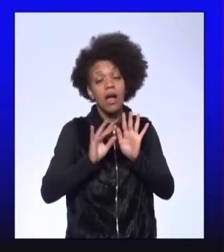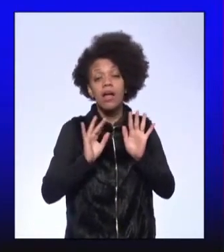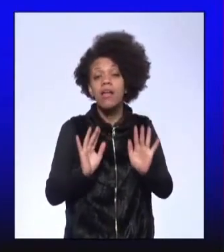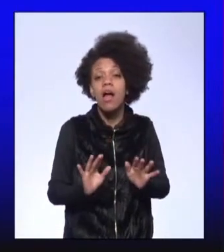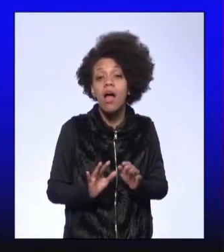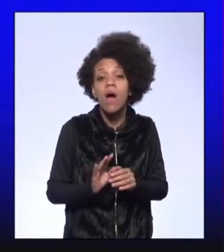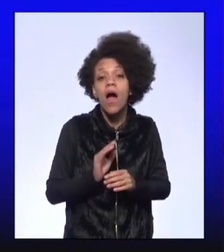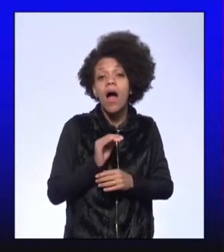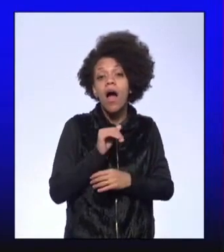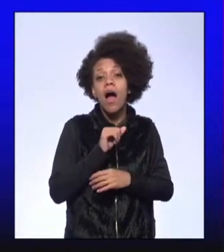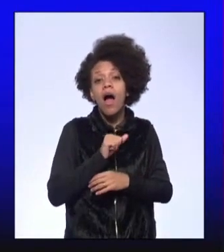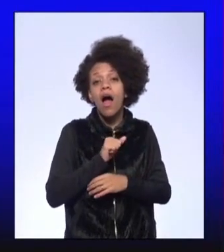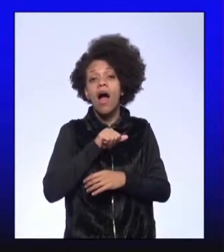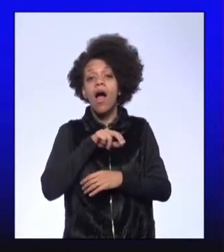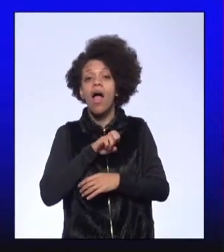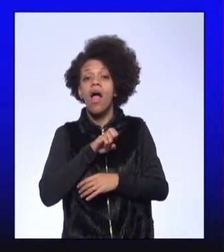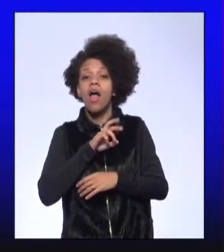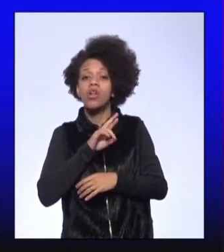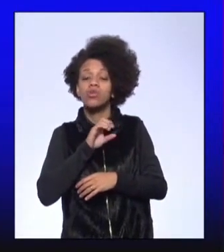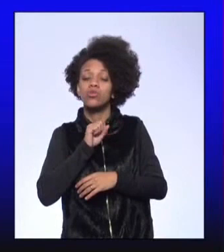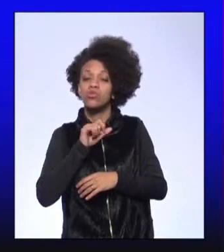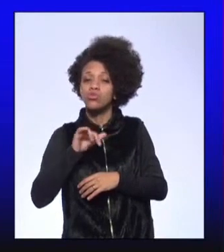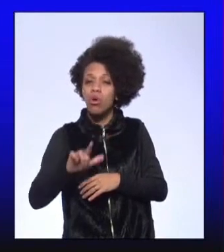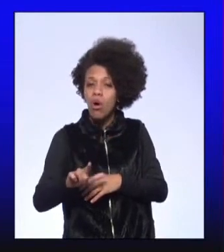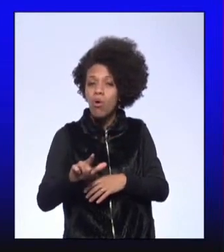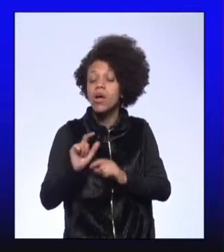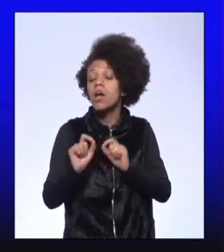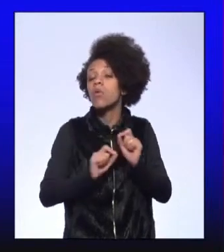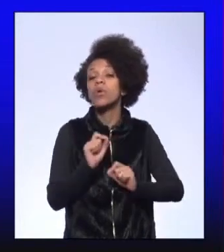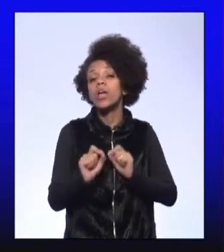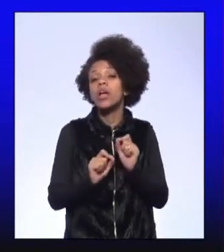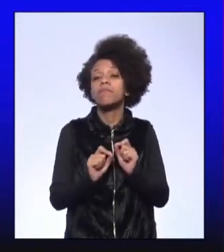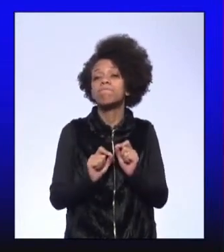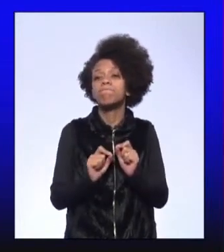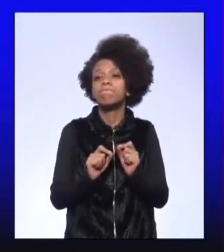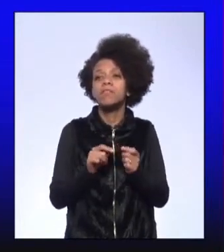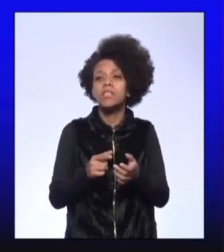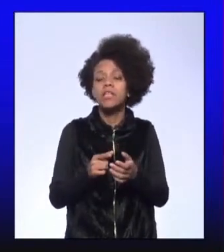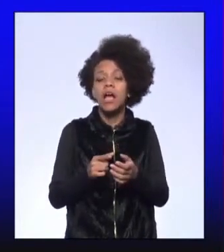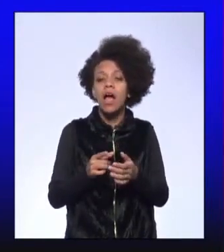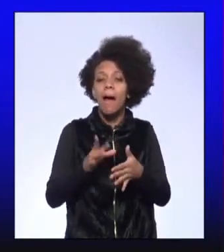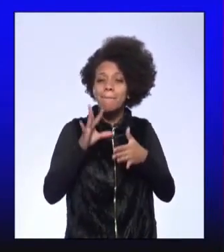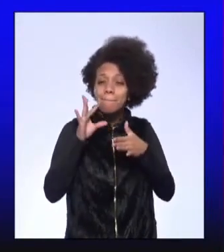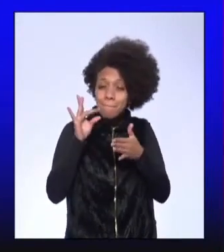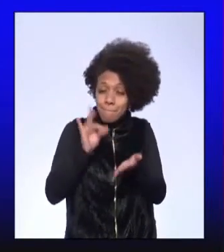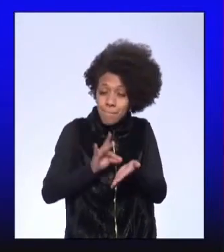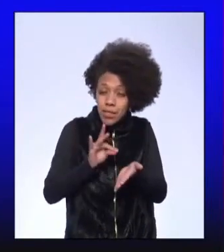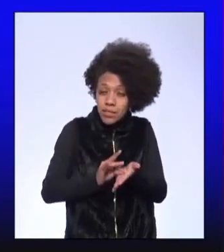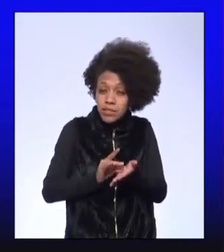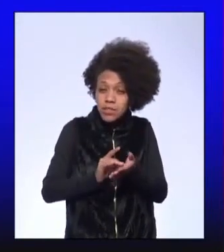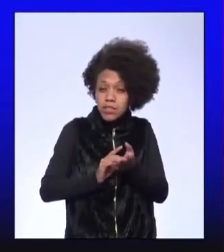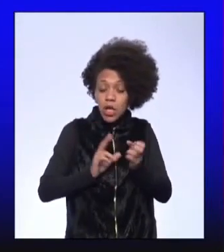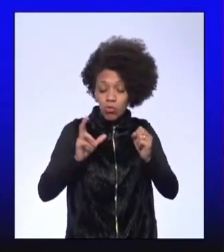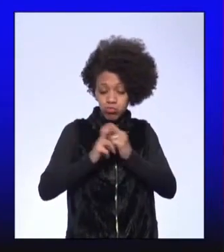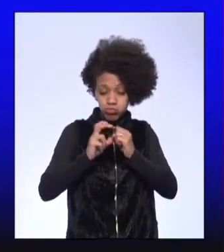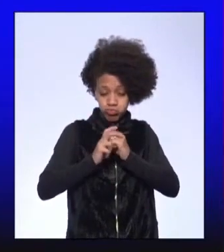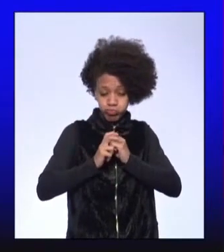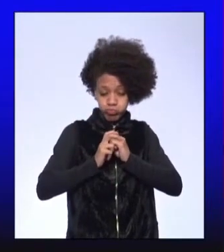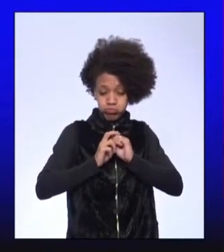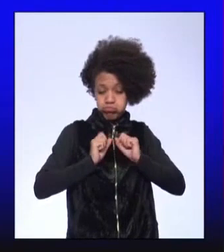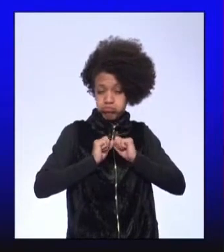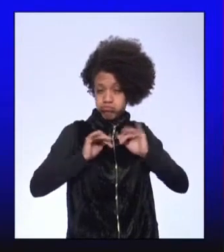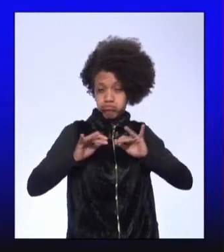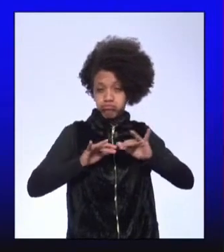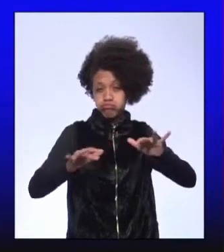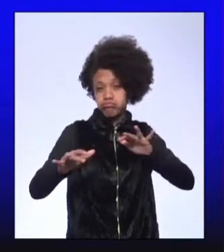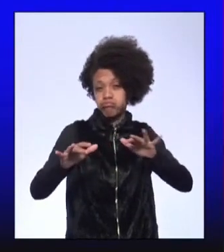do aerossol, que vocês já devem ter ouvido falar, que seria, vamos dizer, a presença do vírus no ambiente, no ar, a partir de um